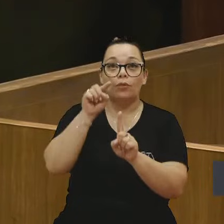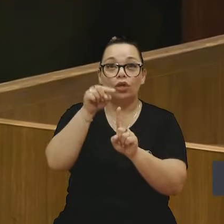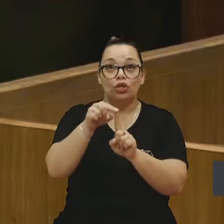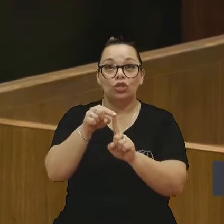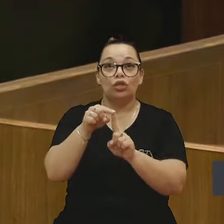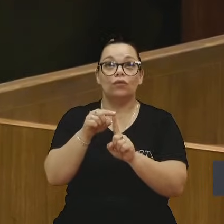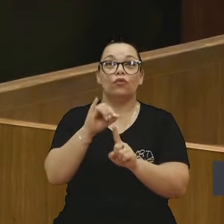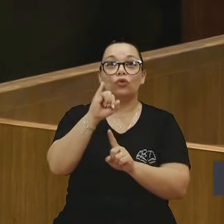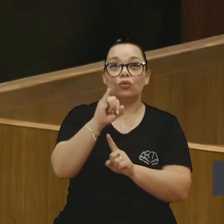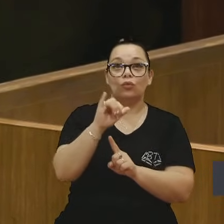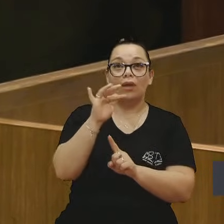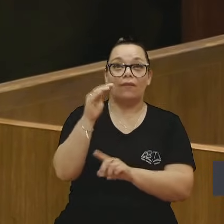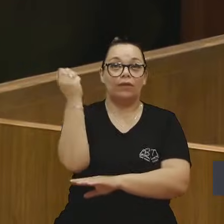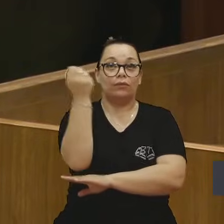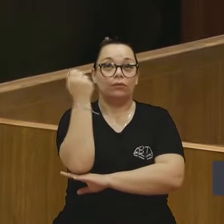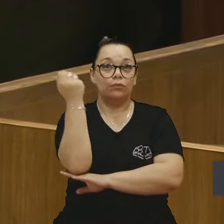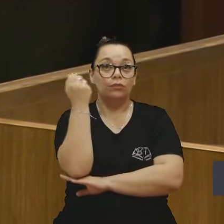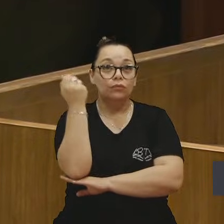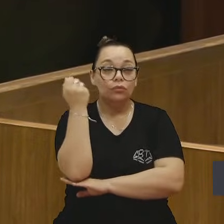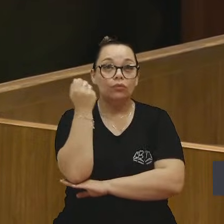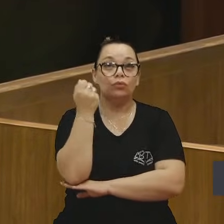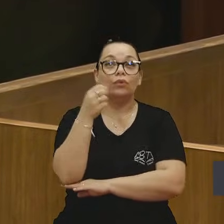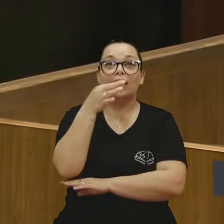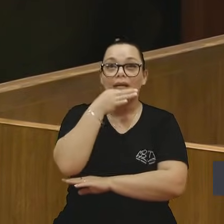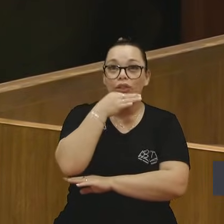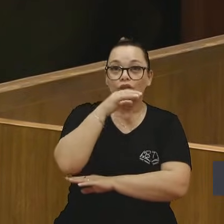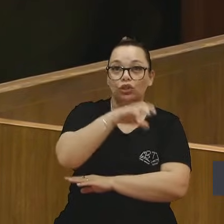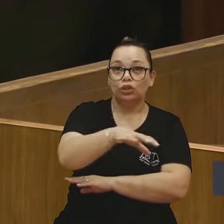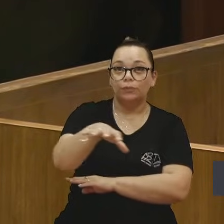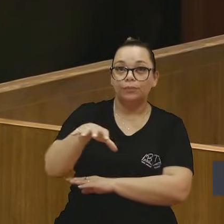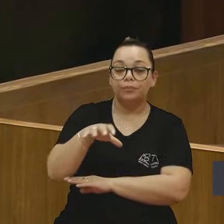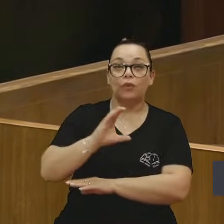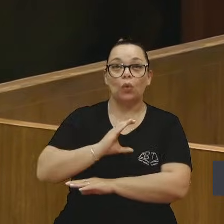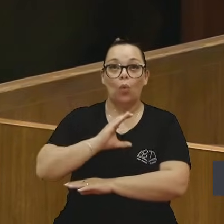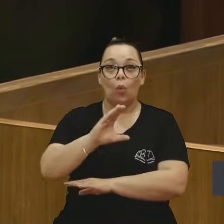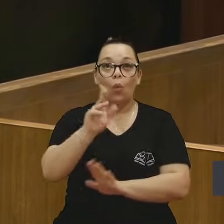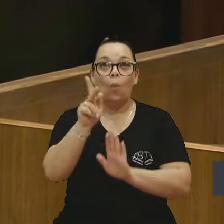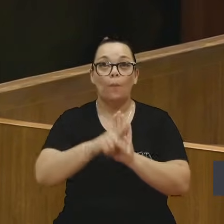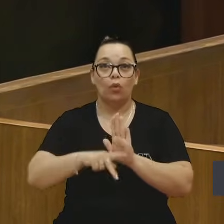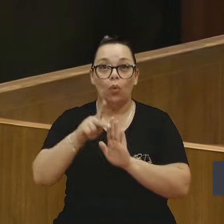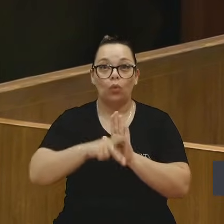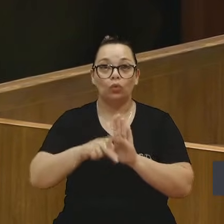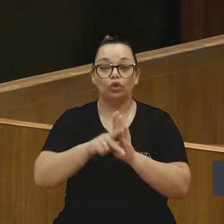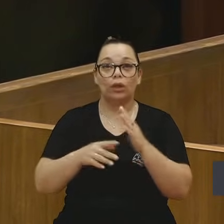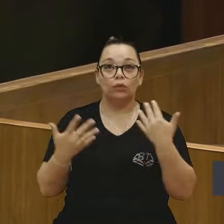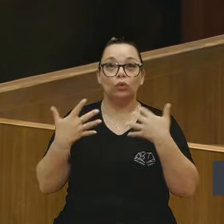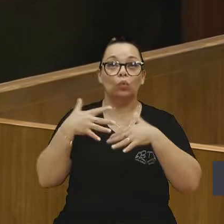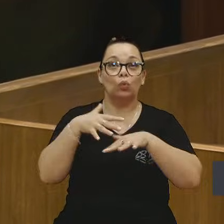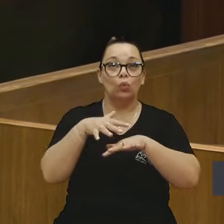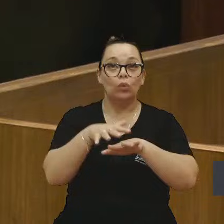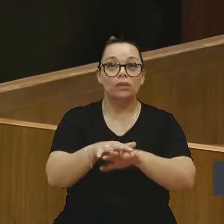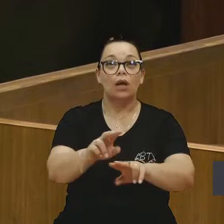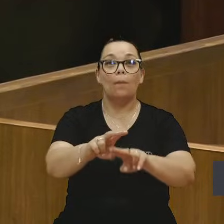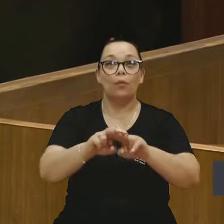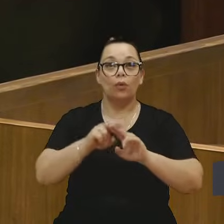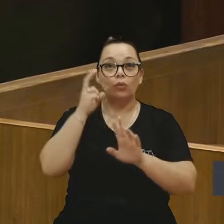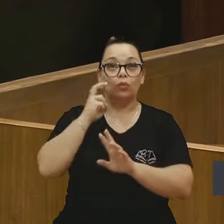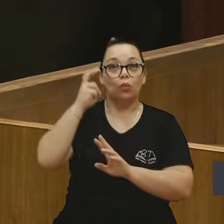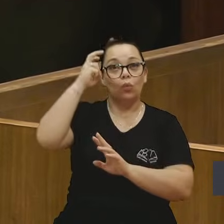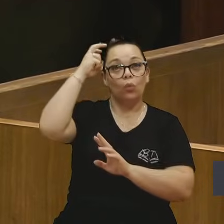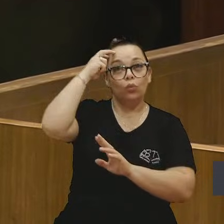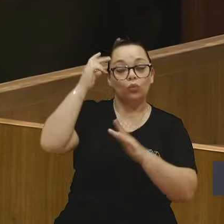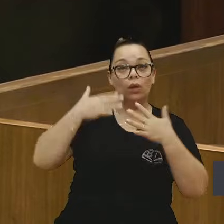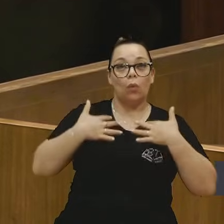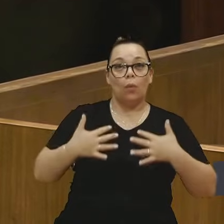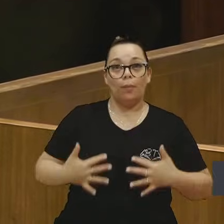Instituto Federal do Rio Grande do Sul, Campus Caxias. Coordena o projeto Inclusão por Meio da Cultura